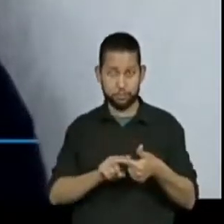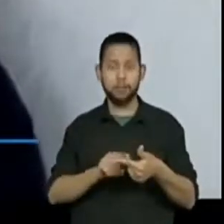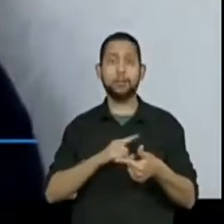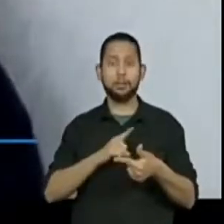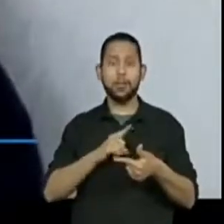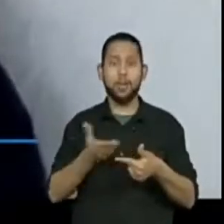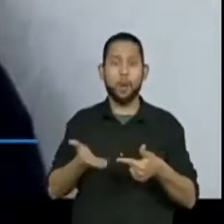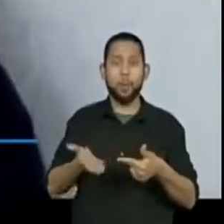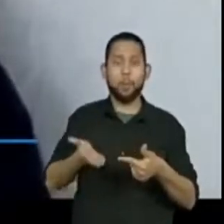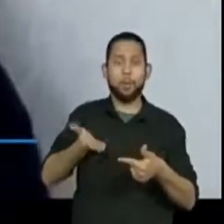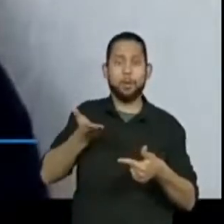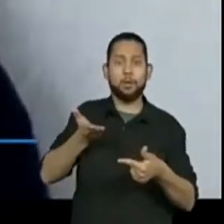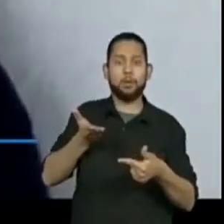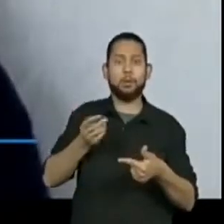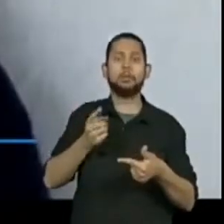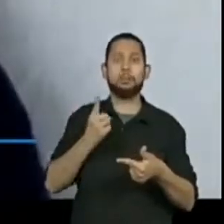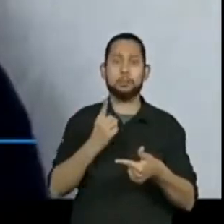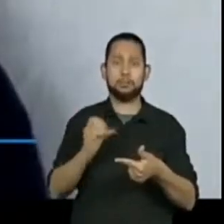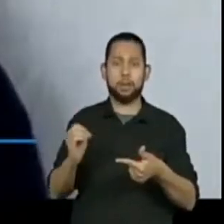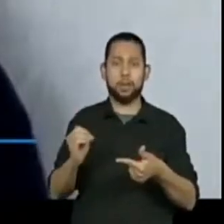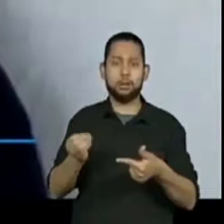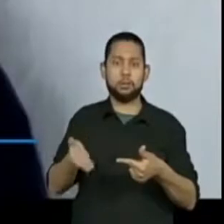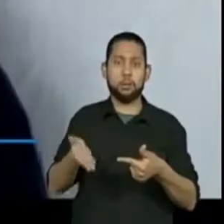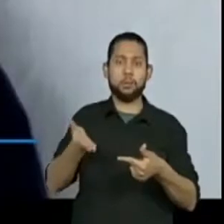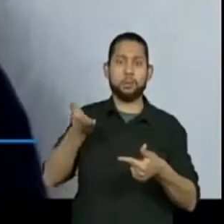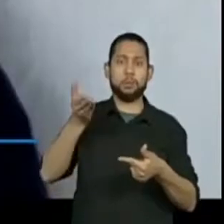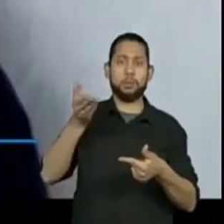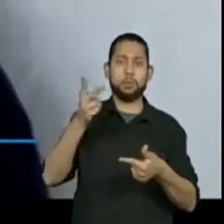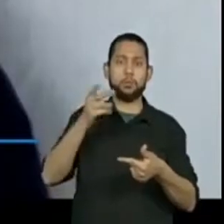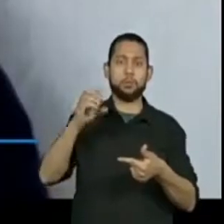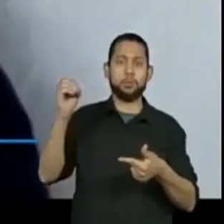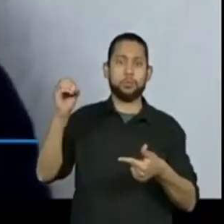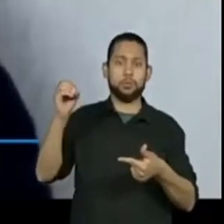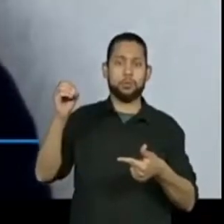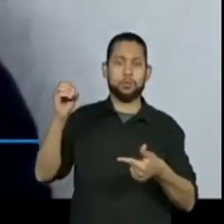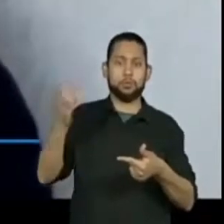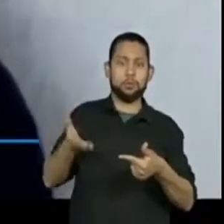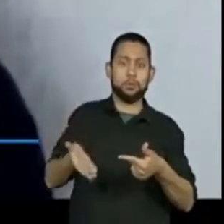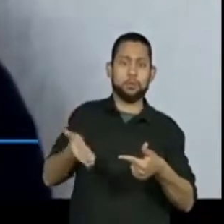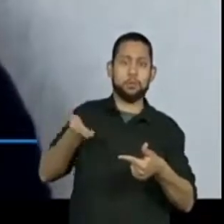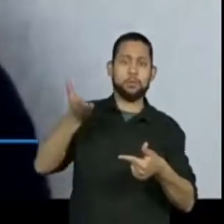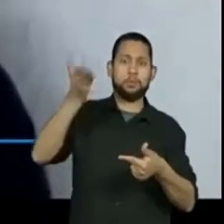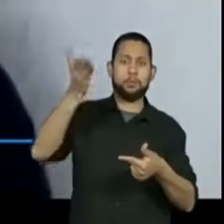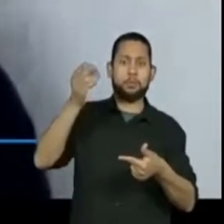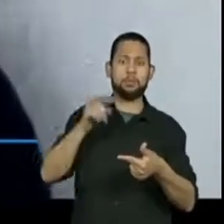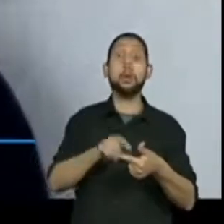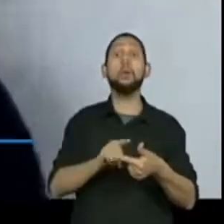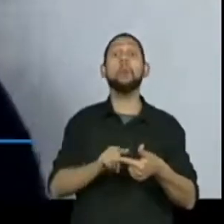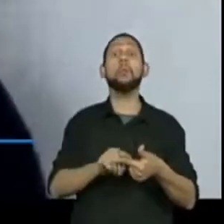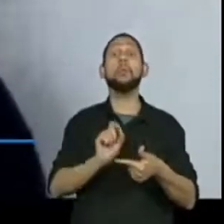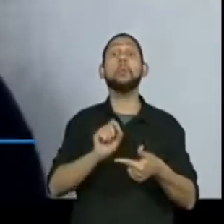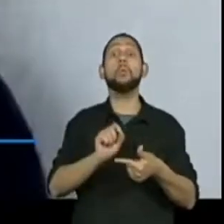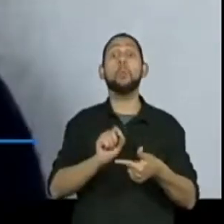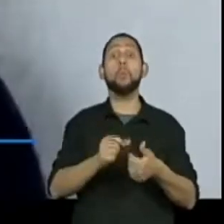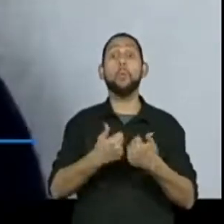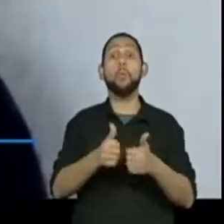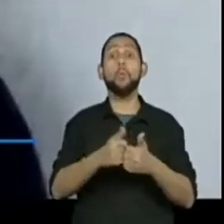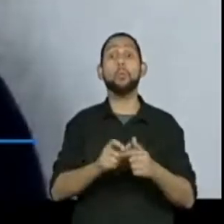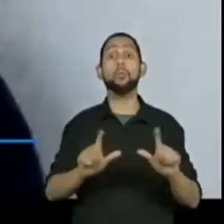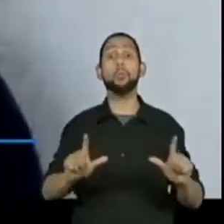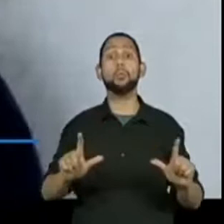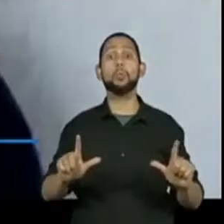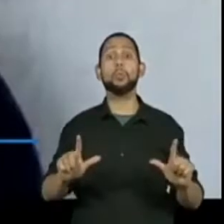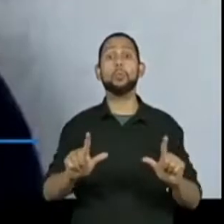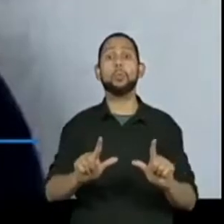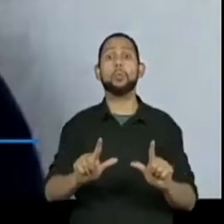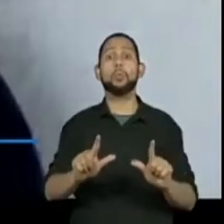o ônibus vai ficar maior. Muito bem. Gostei de ver a professora Silmara